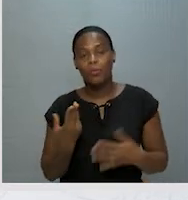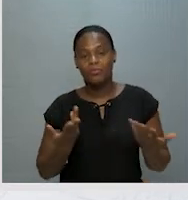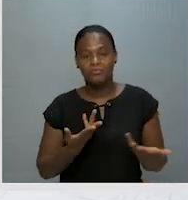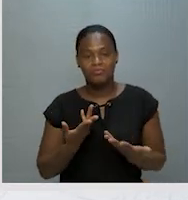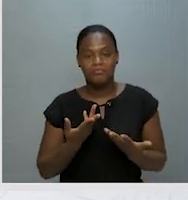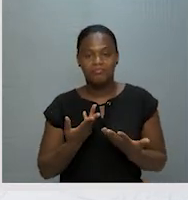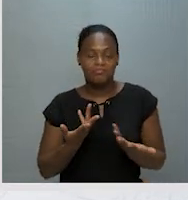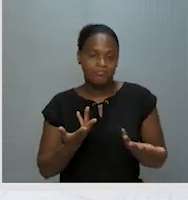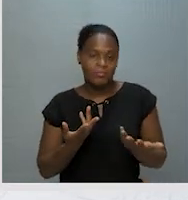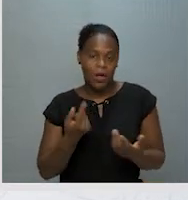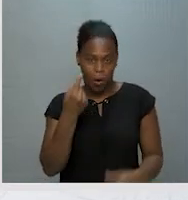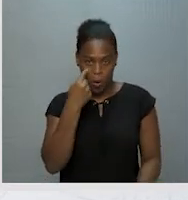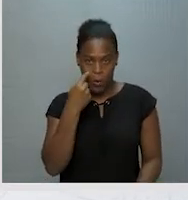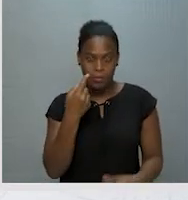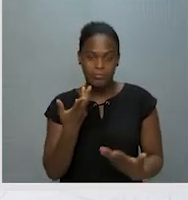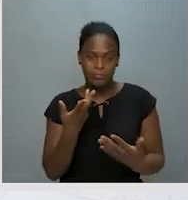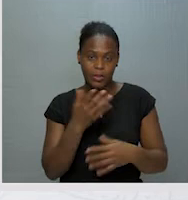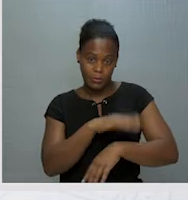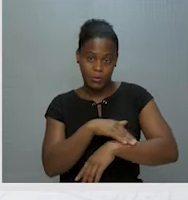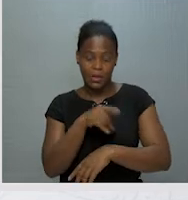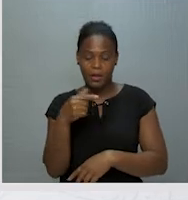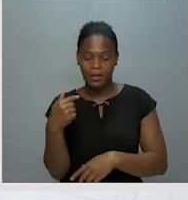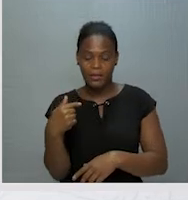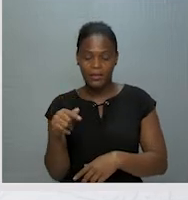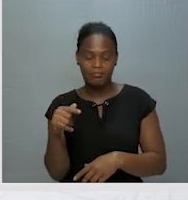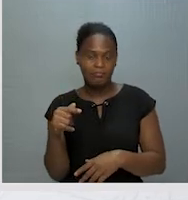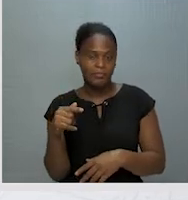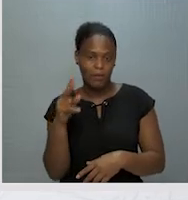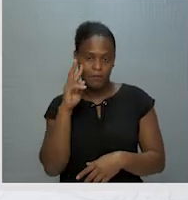seja, o olho tem um sentido de